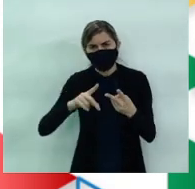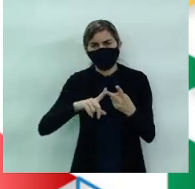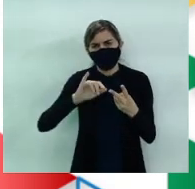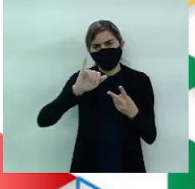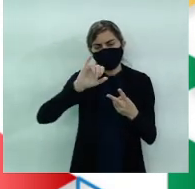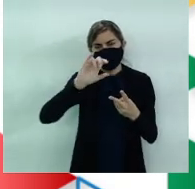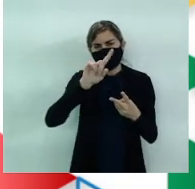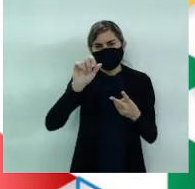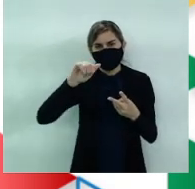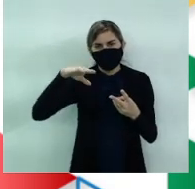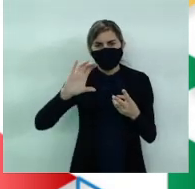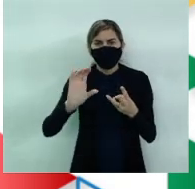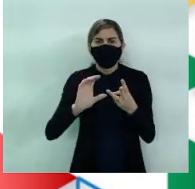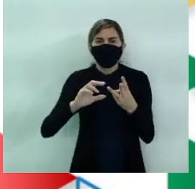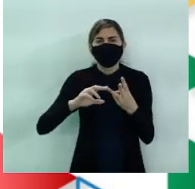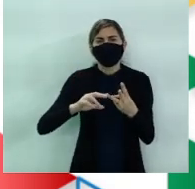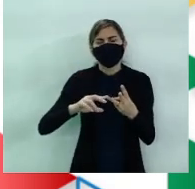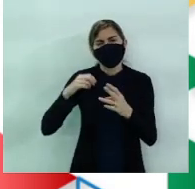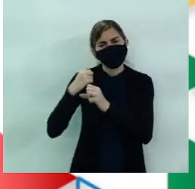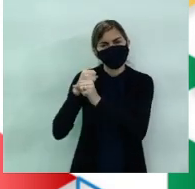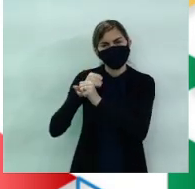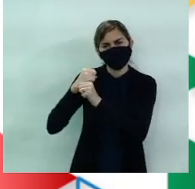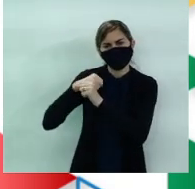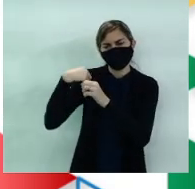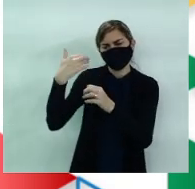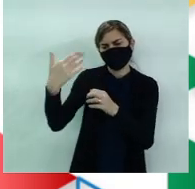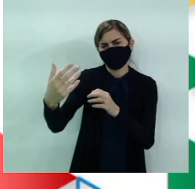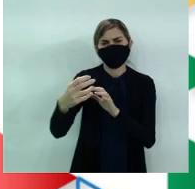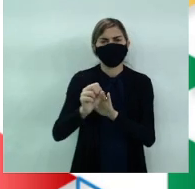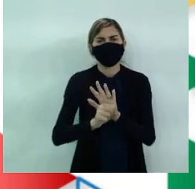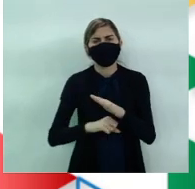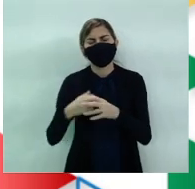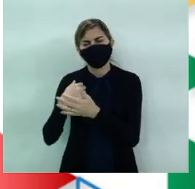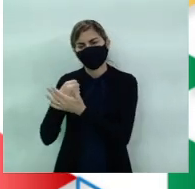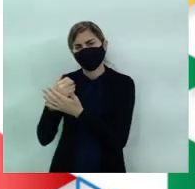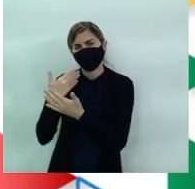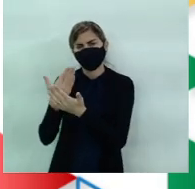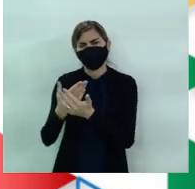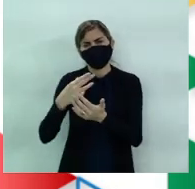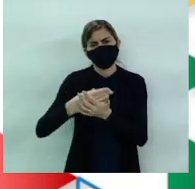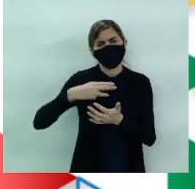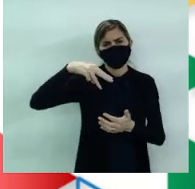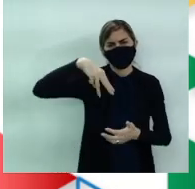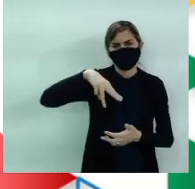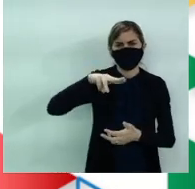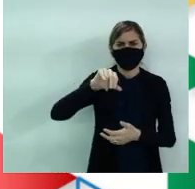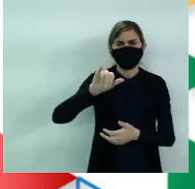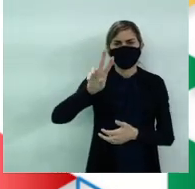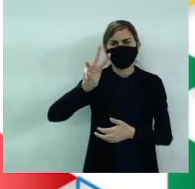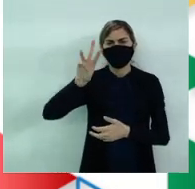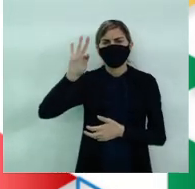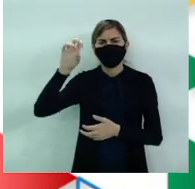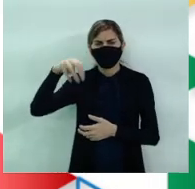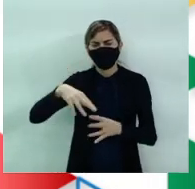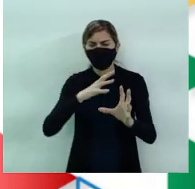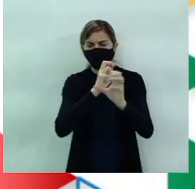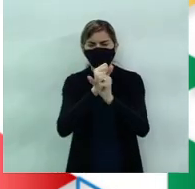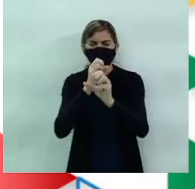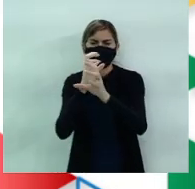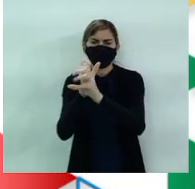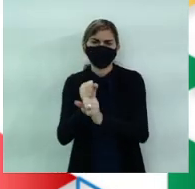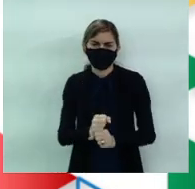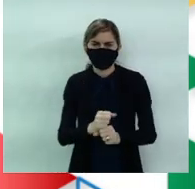Isaac Newton, ao longo dos séculos. No entanto, que foi Newton quem conseguiu calcular